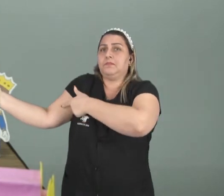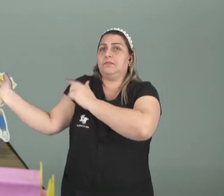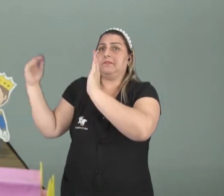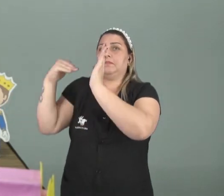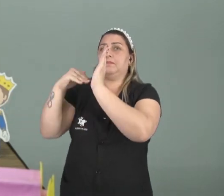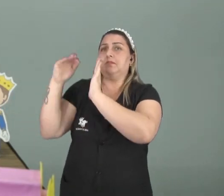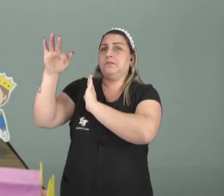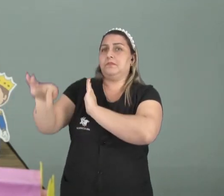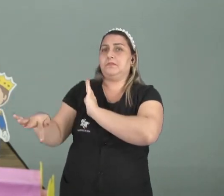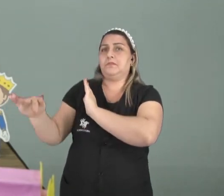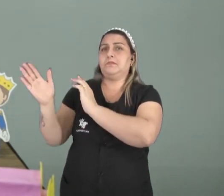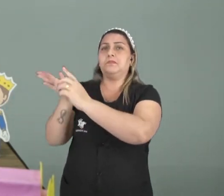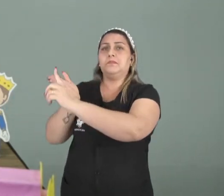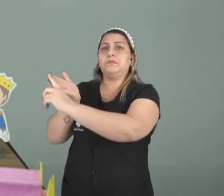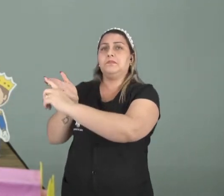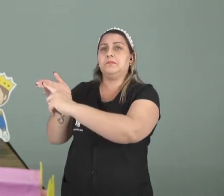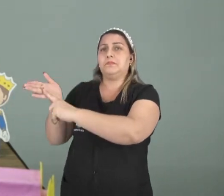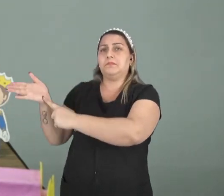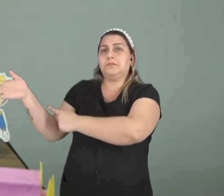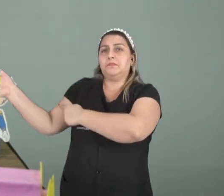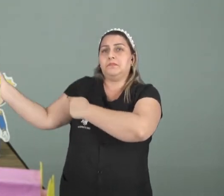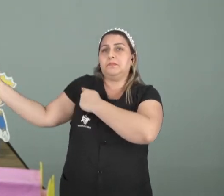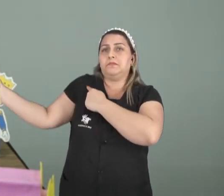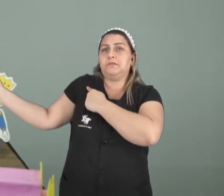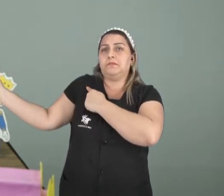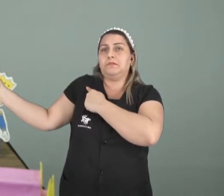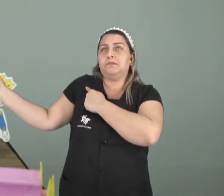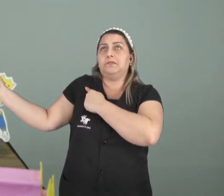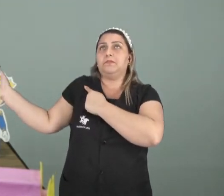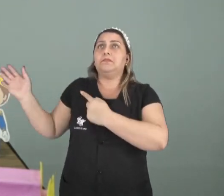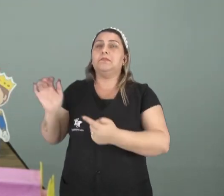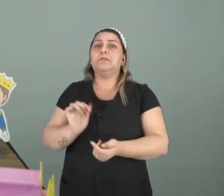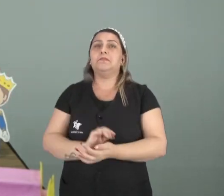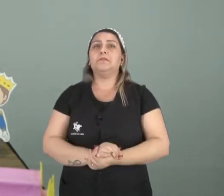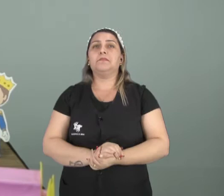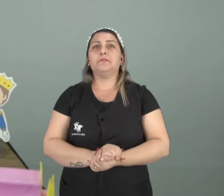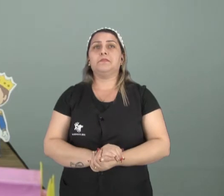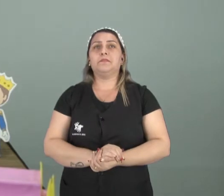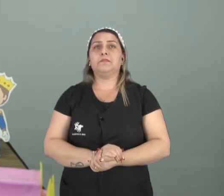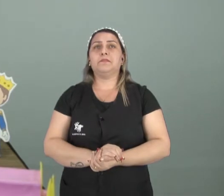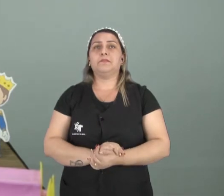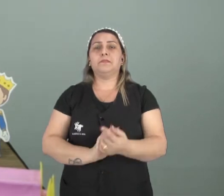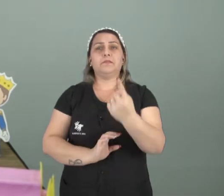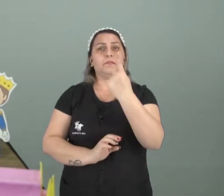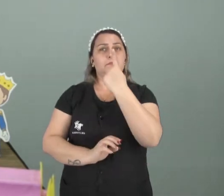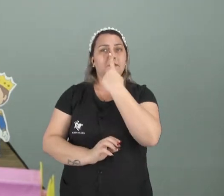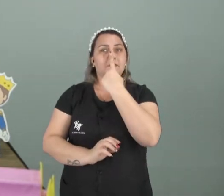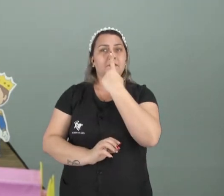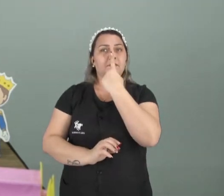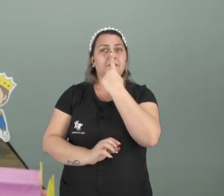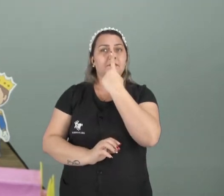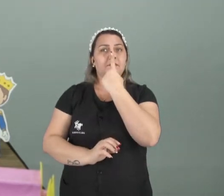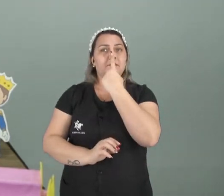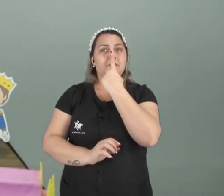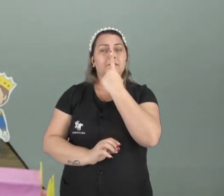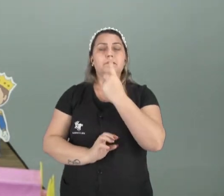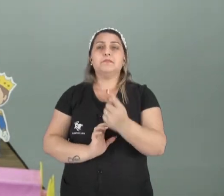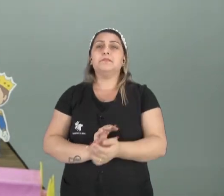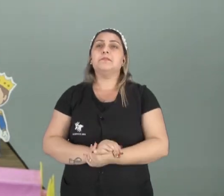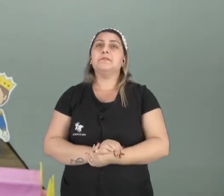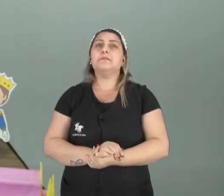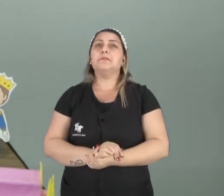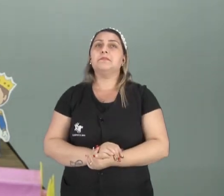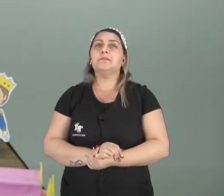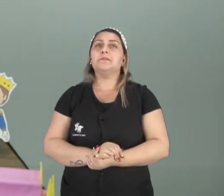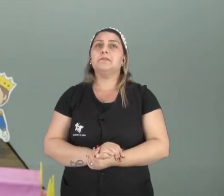jarda, que vai lá do nosso dedo, polegar, até a ponta do nosso nariz. E